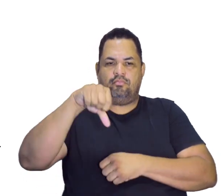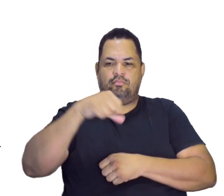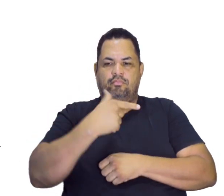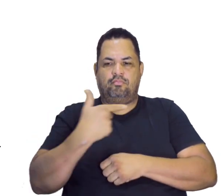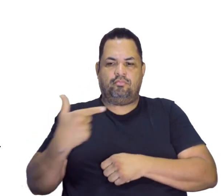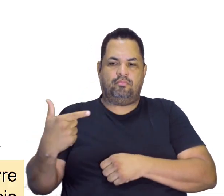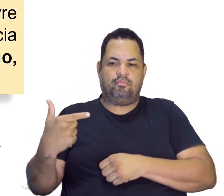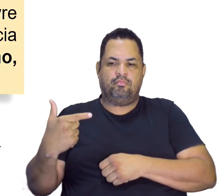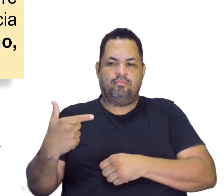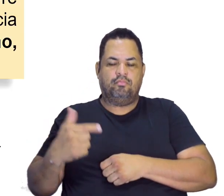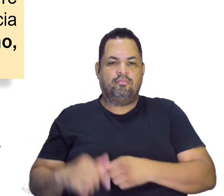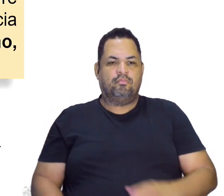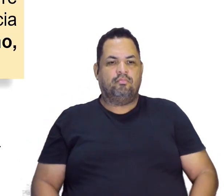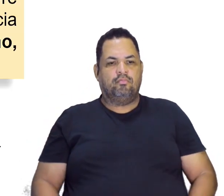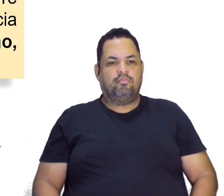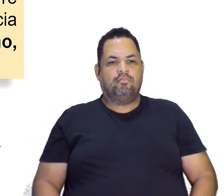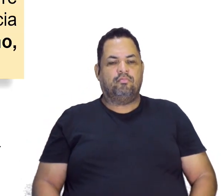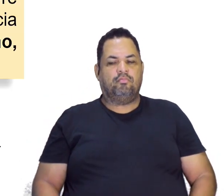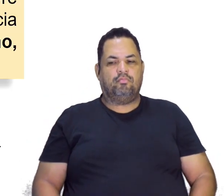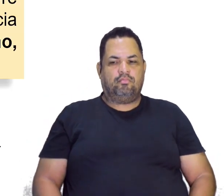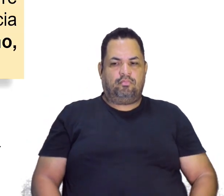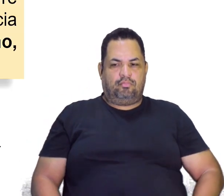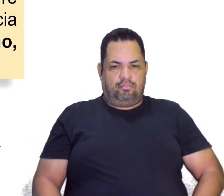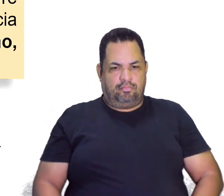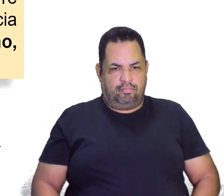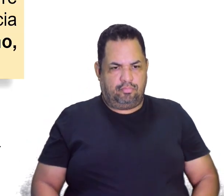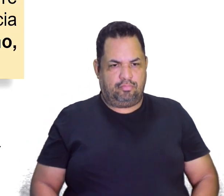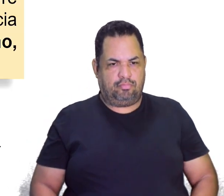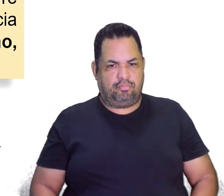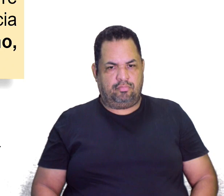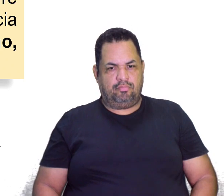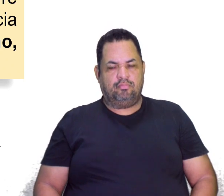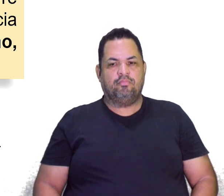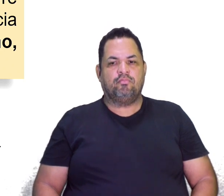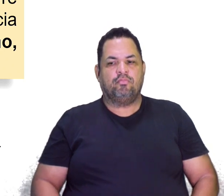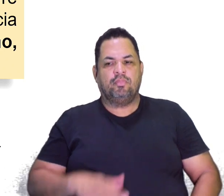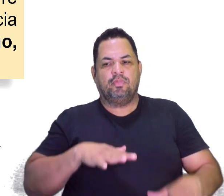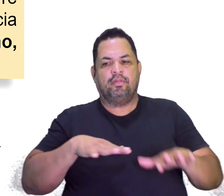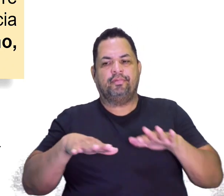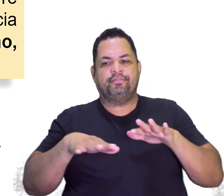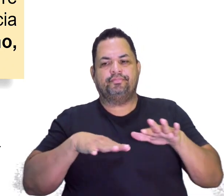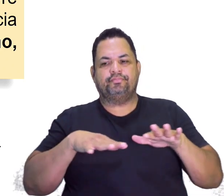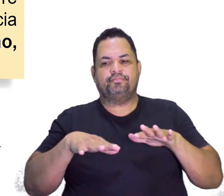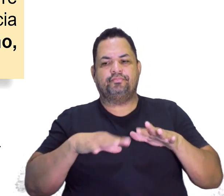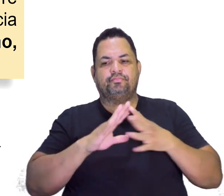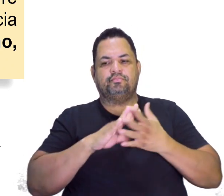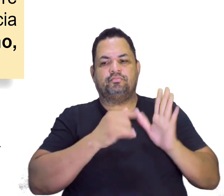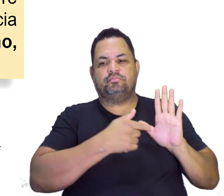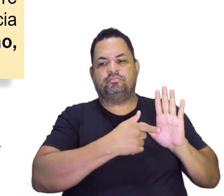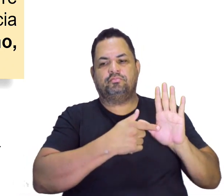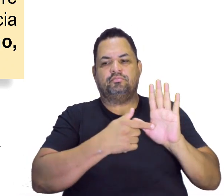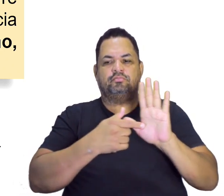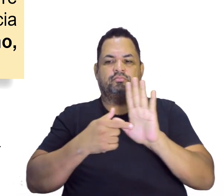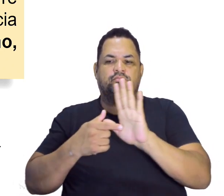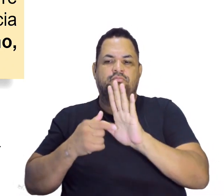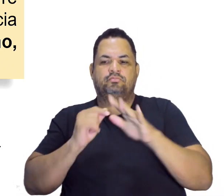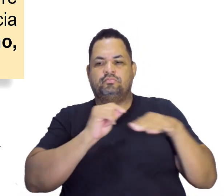1922. Tá? Então, através desse movimento aí, através dessa exposição,